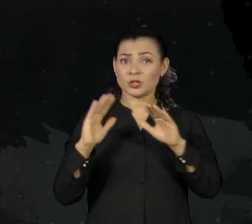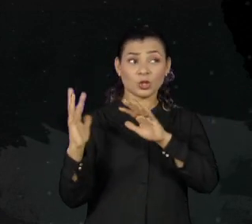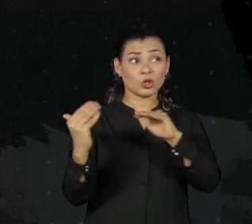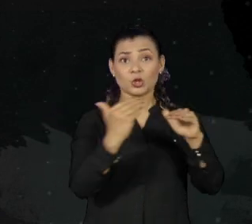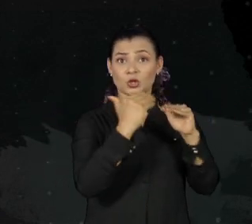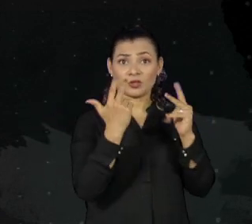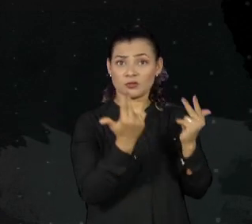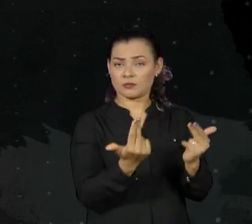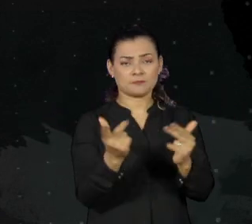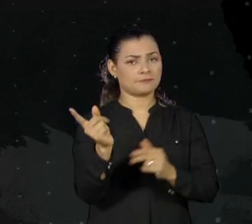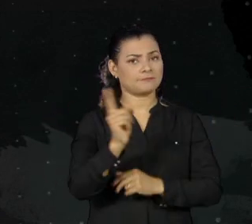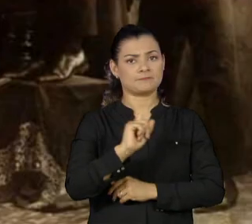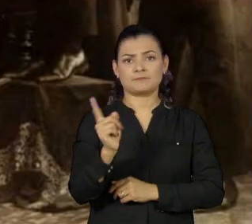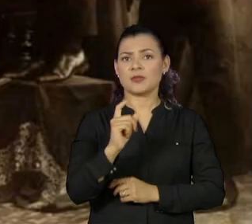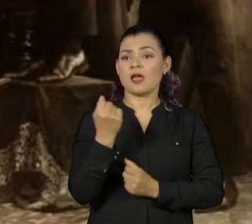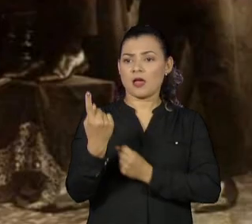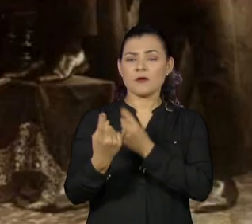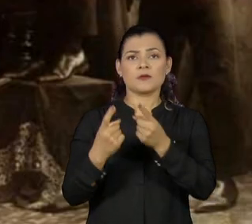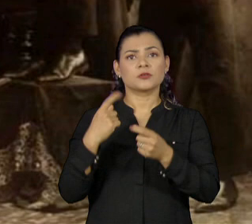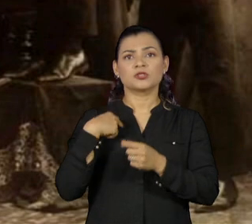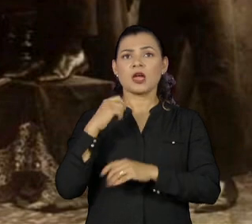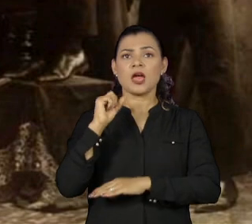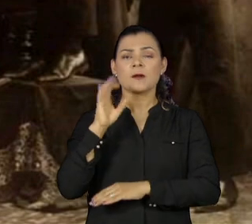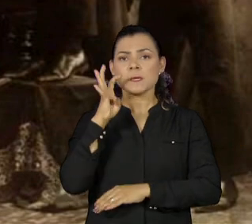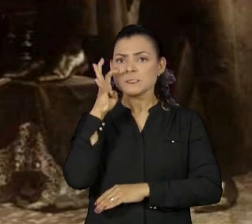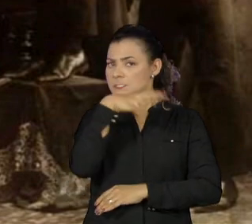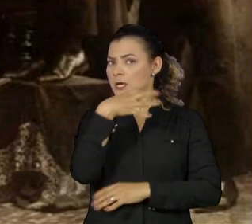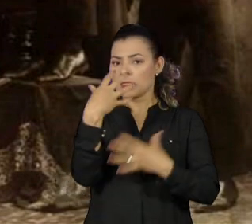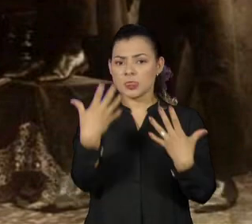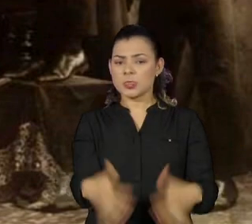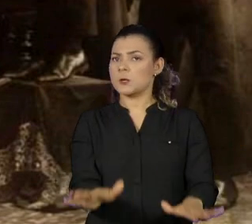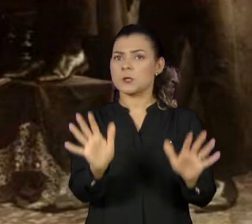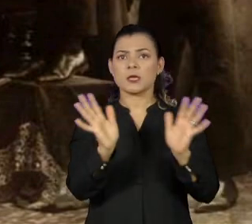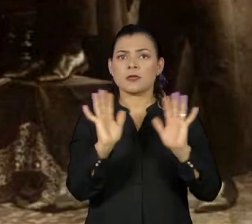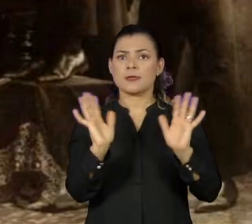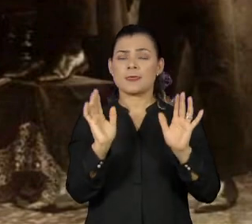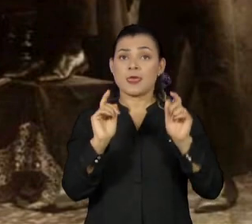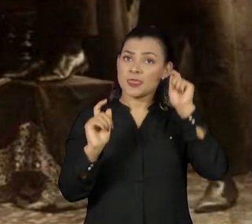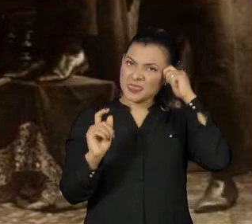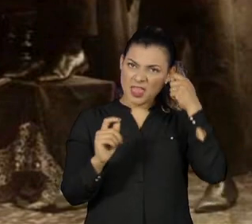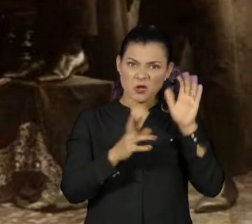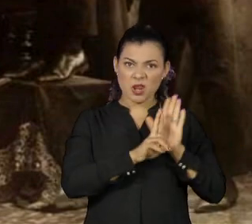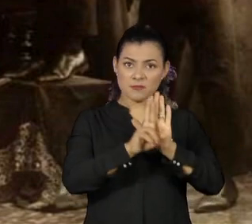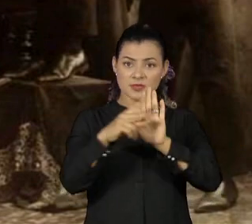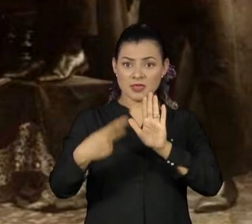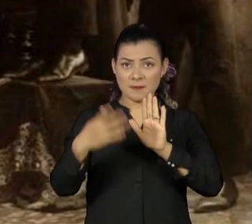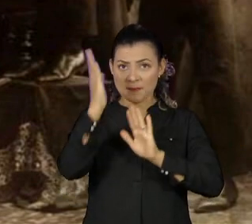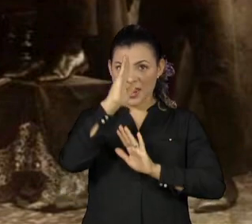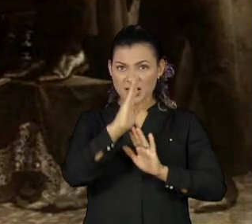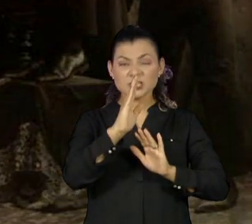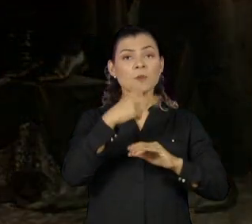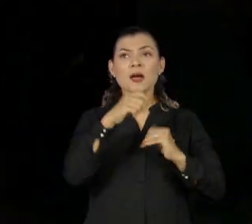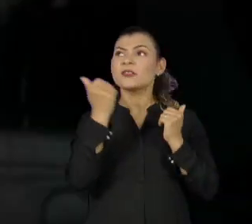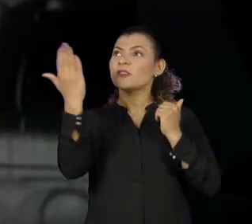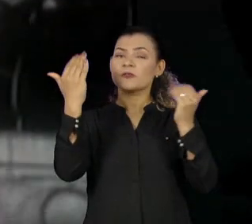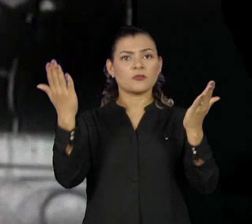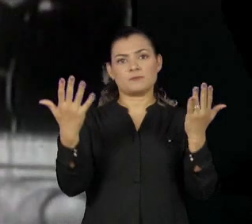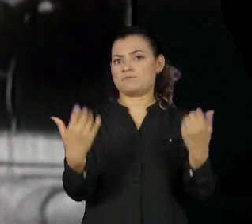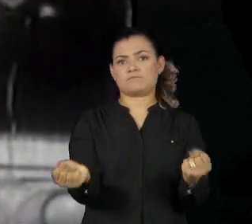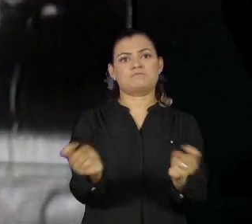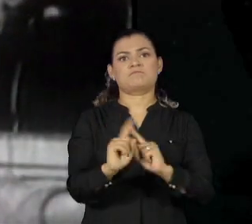unanimidade. Havia resistências. Não, esse grupo negro vai representar o Brasil no exterior? Como assim?